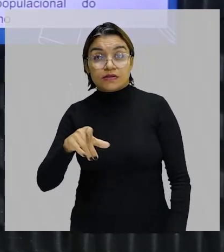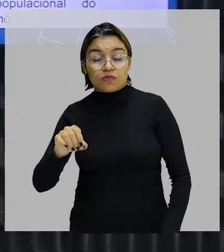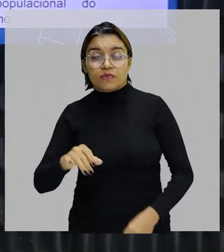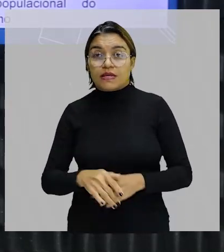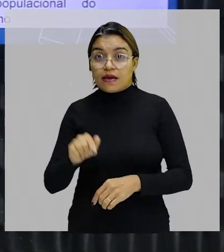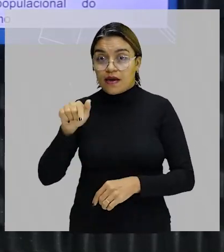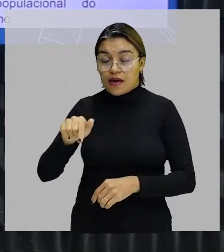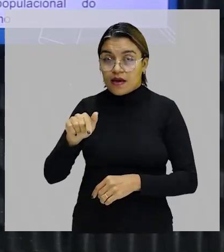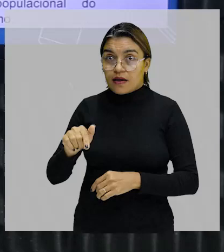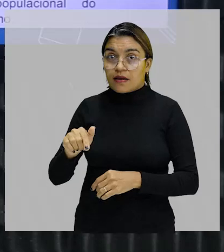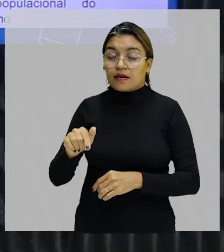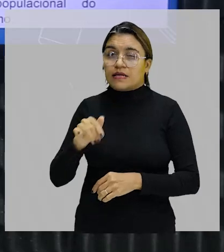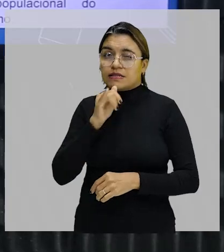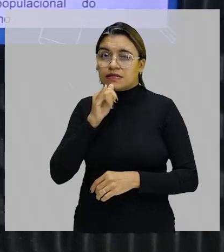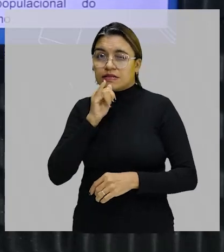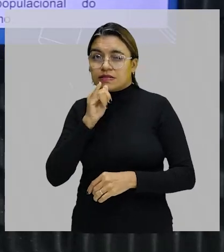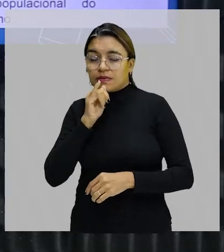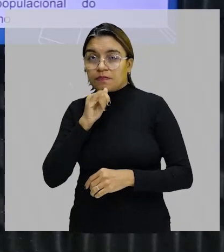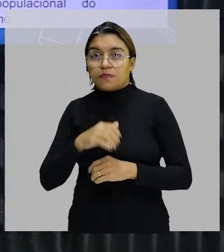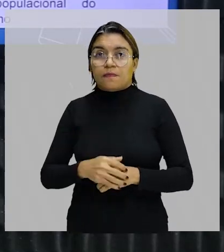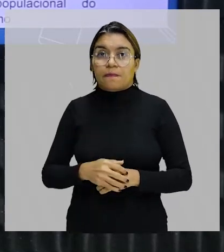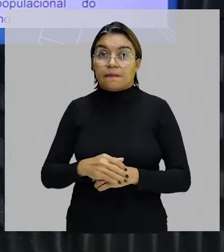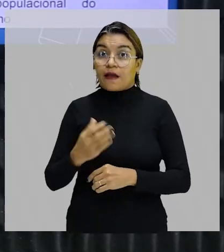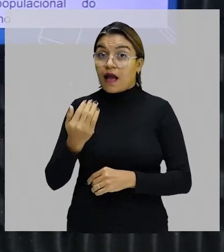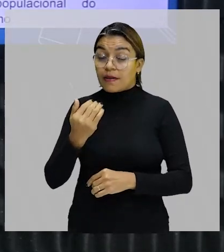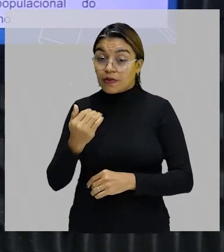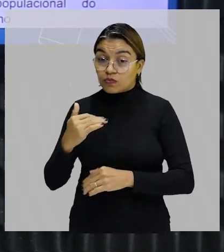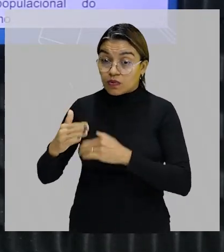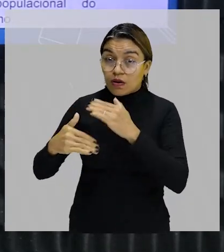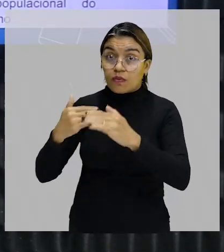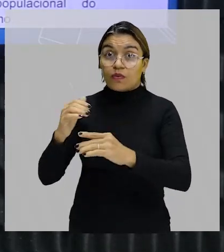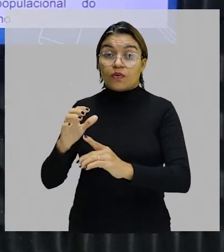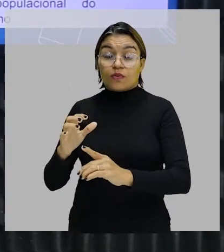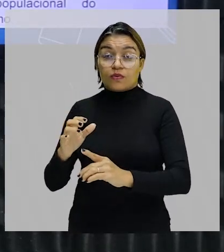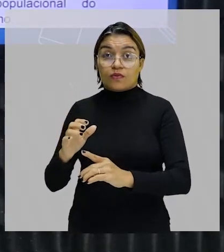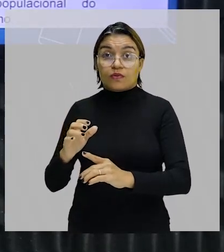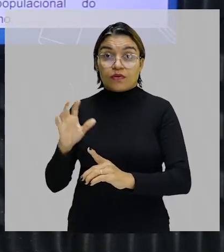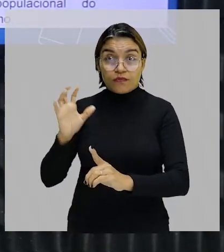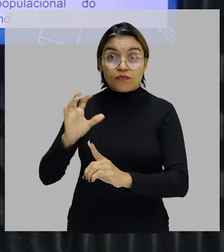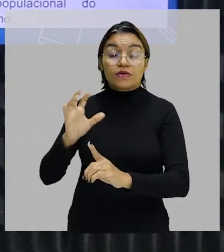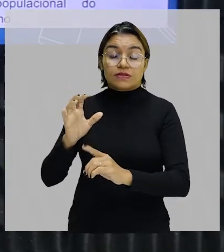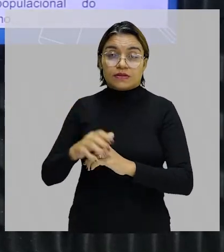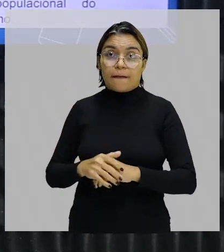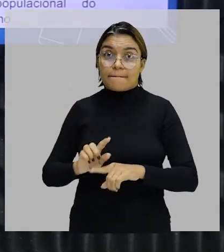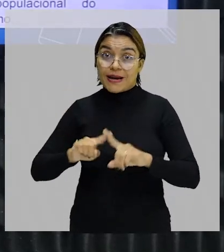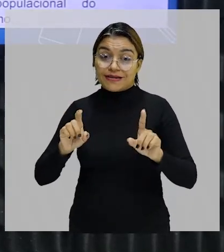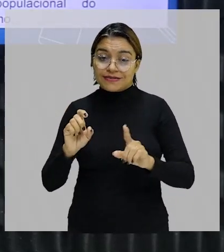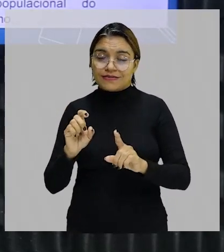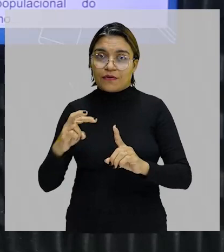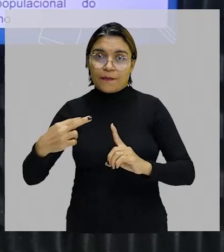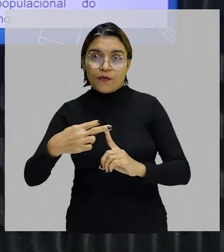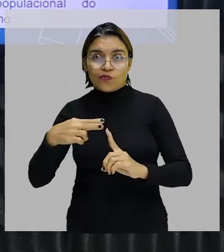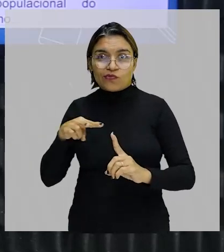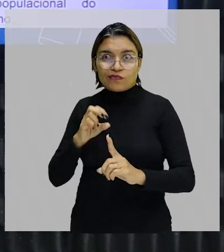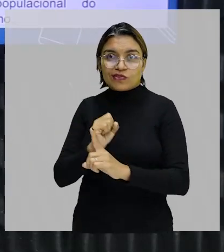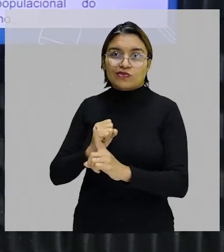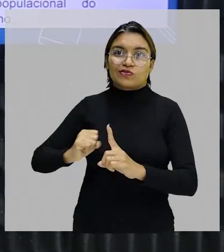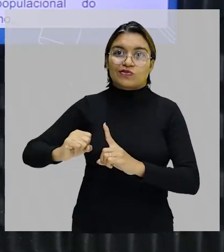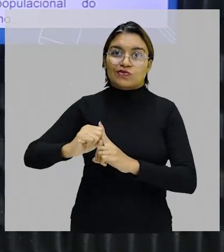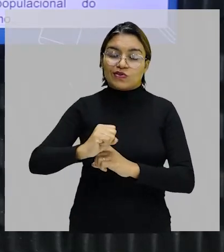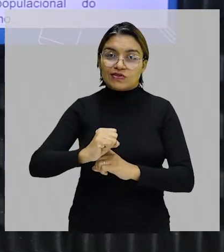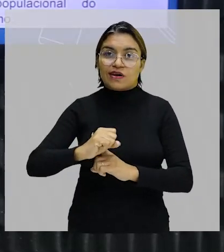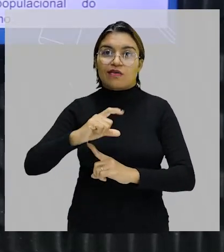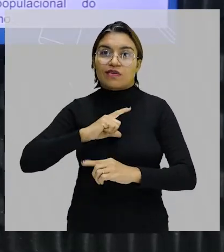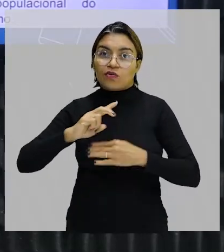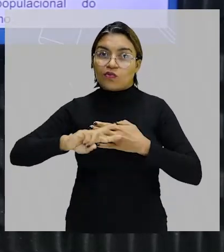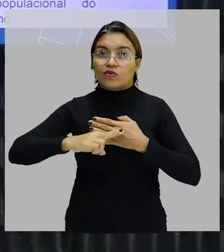a produtividade de alimentos, correto. Mas, do ponto de vista social, ela também traz consequências